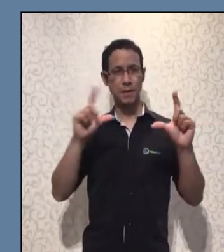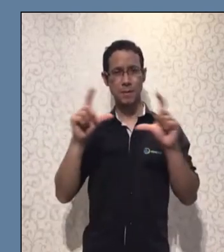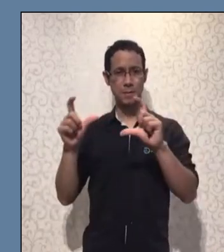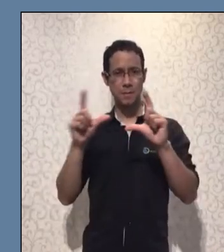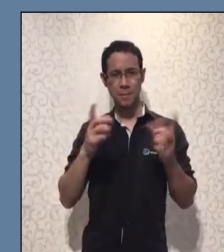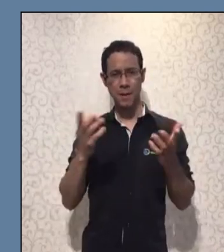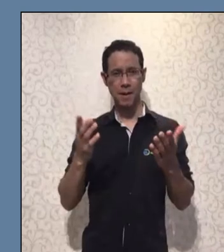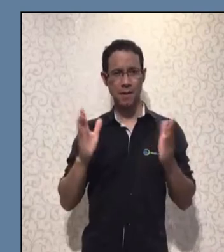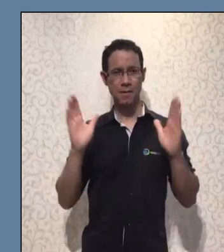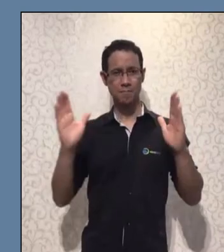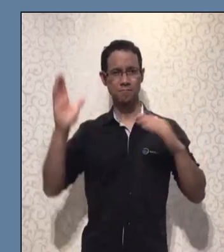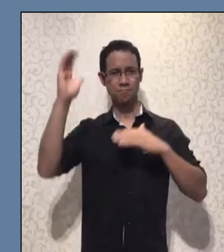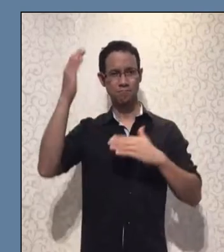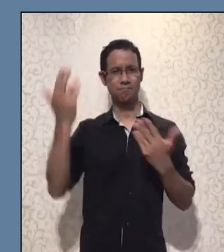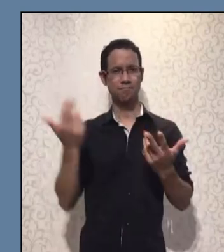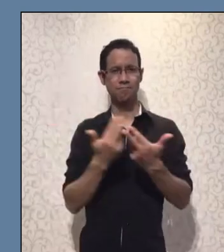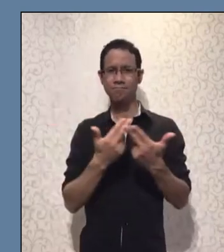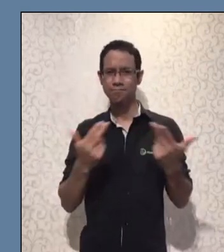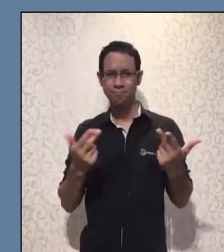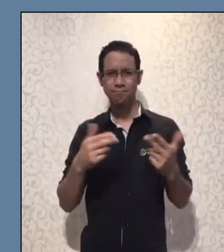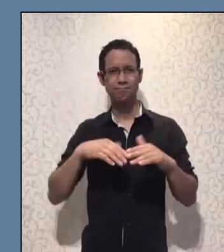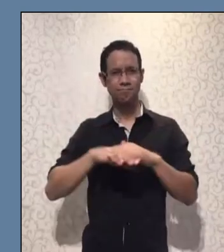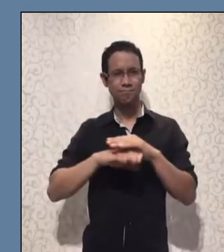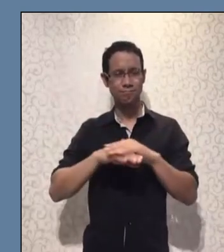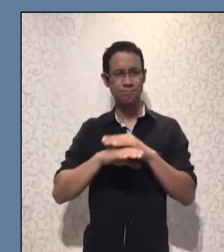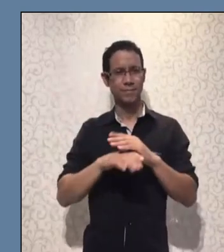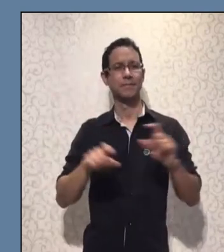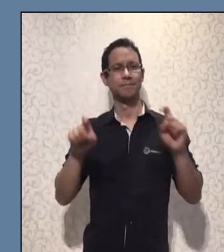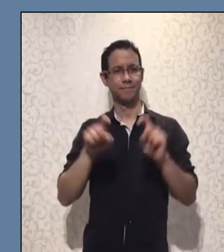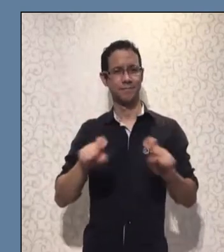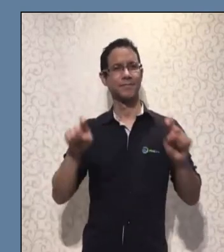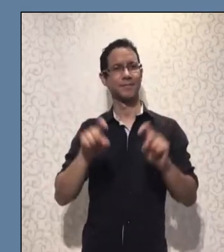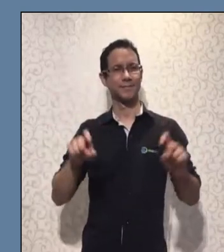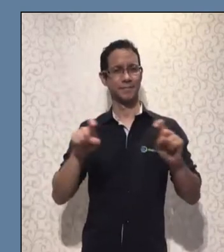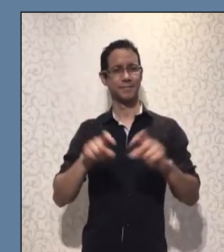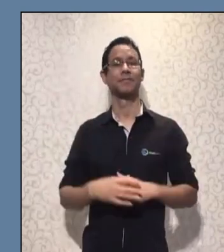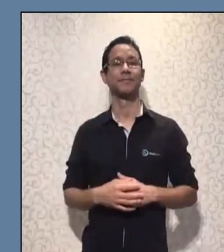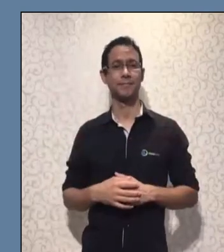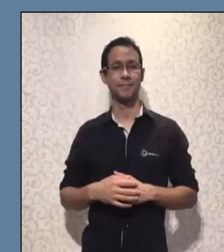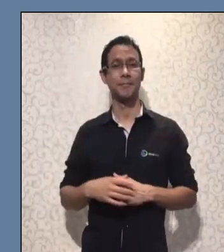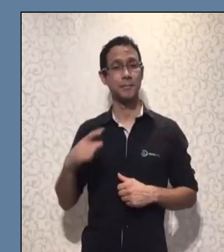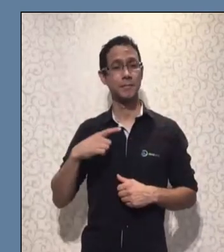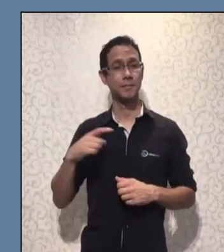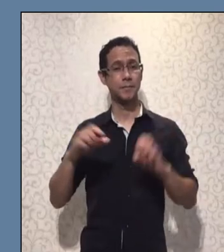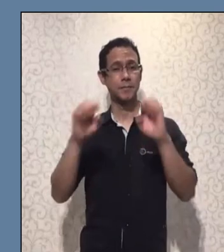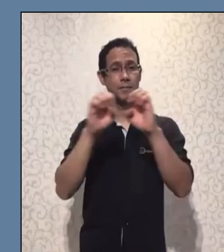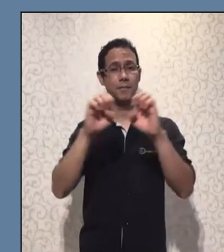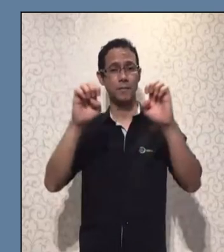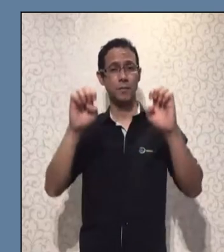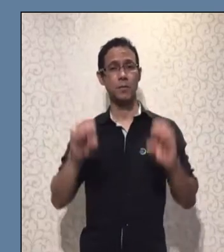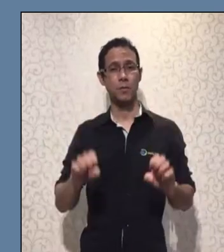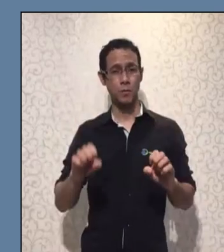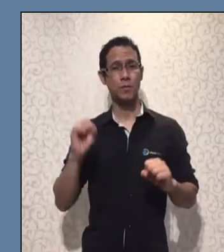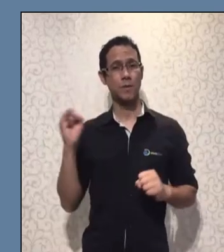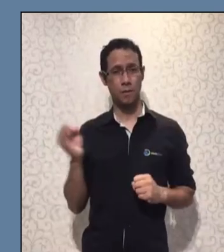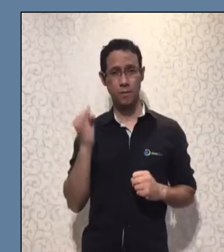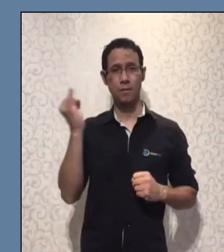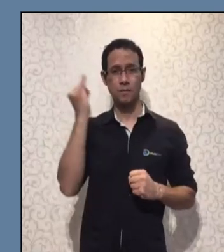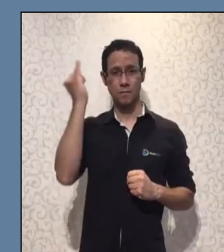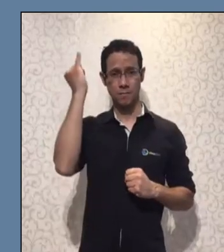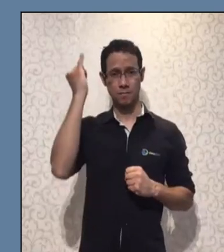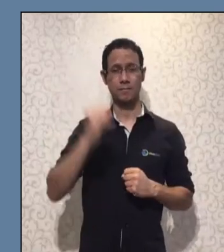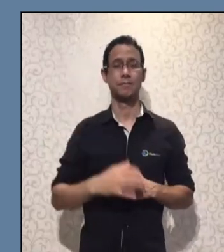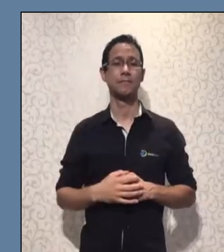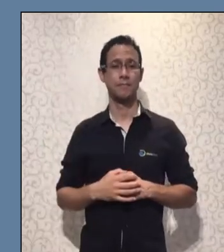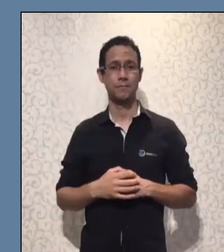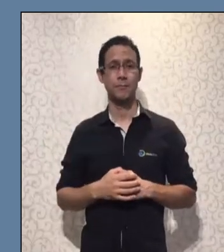acervos, né? Ter isso disponível. Então, tem uma parte aí de infraestrutura fundamental para isso, né? E agora